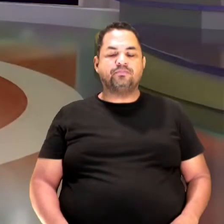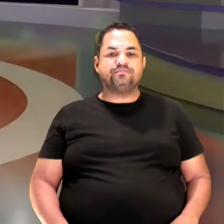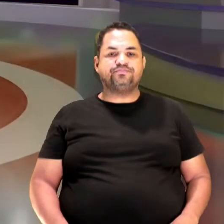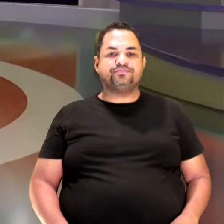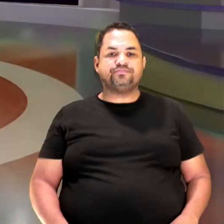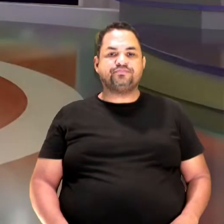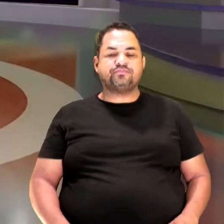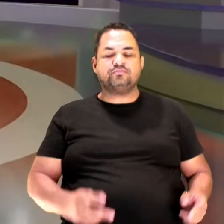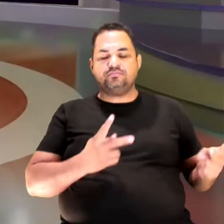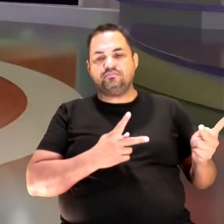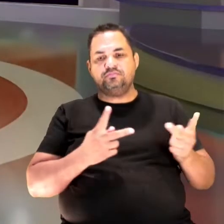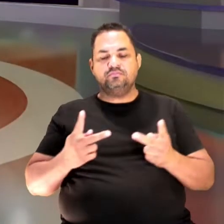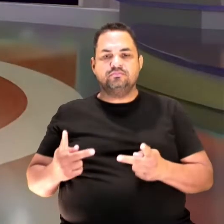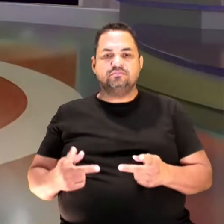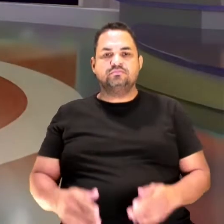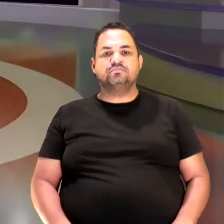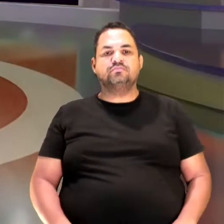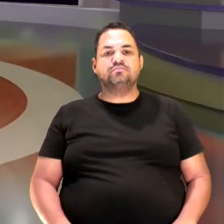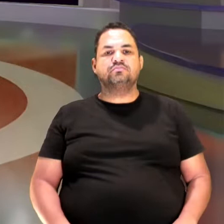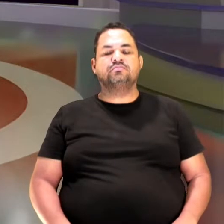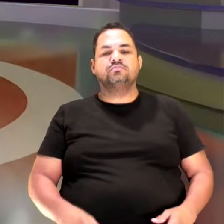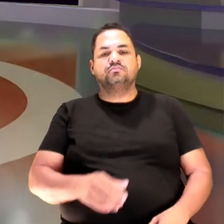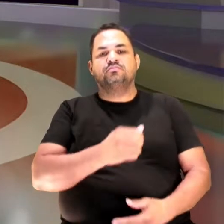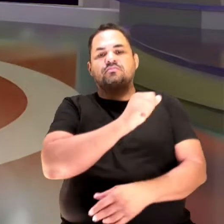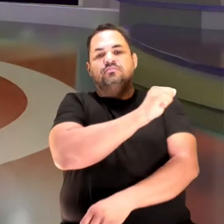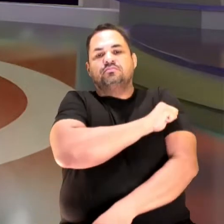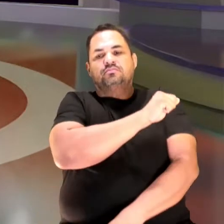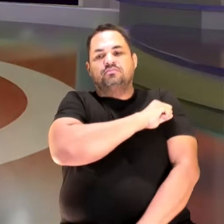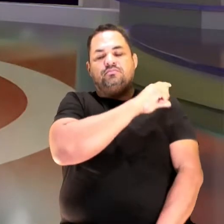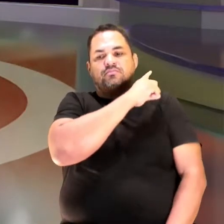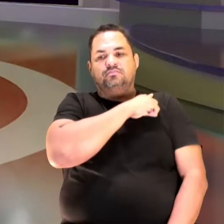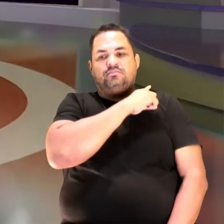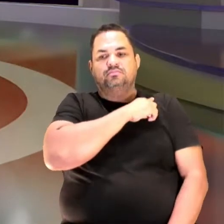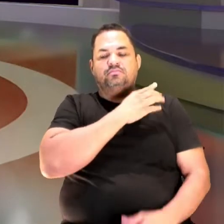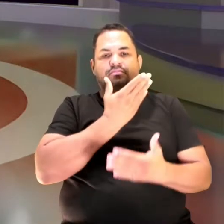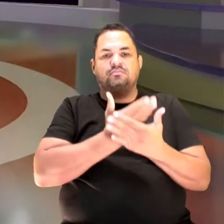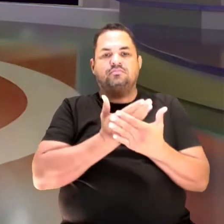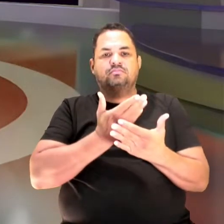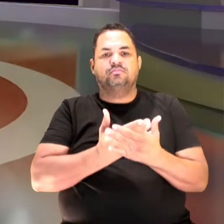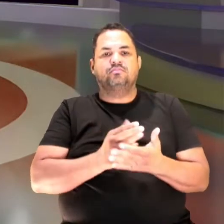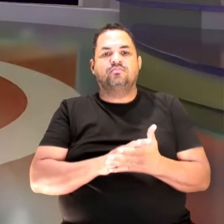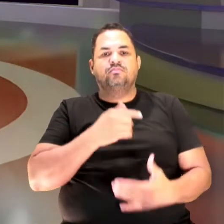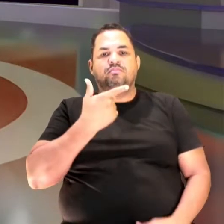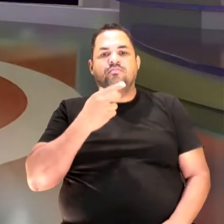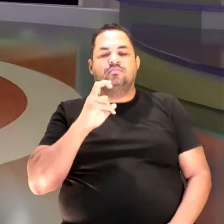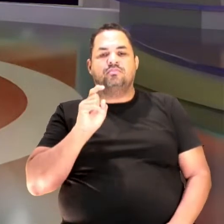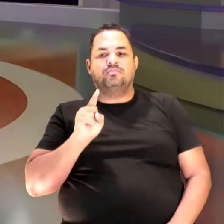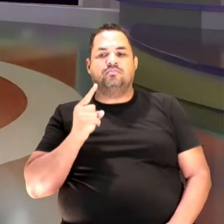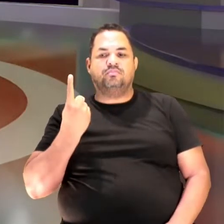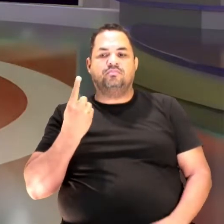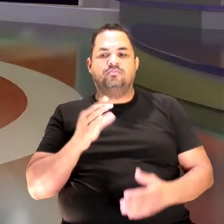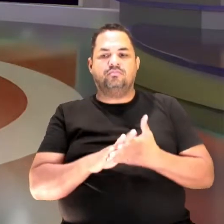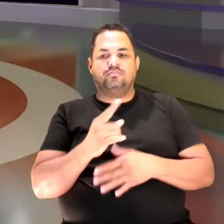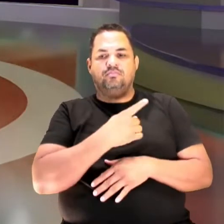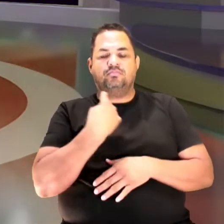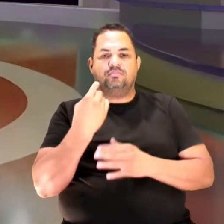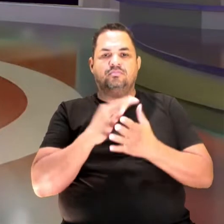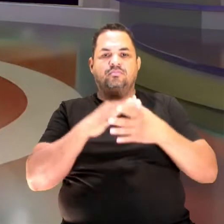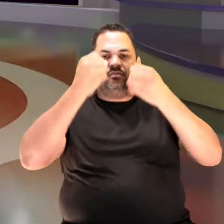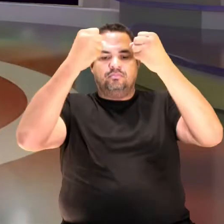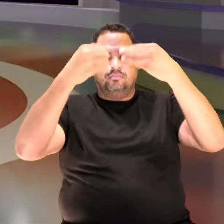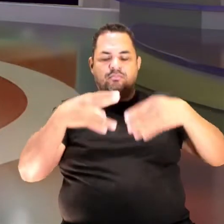everyone, welcome, sejam todos muito bem-vindos, alunos do primeiro ano. Estamos na nossa aula 25.1, onde a gente vai tratar de um tema